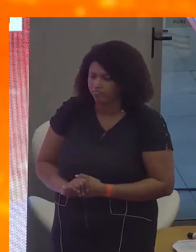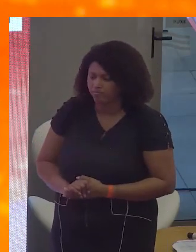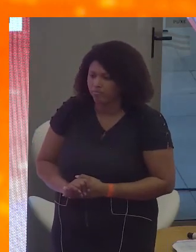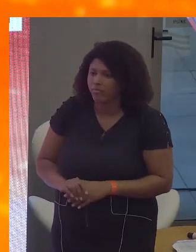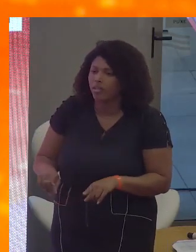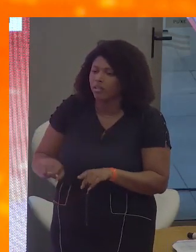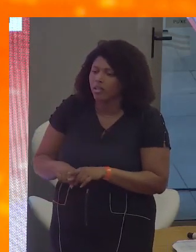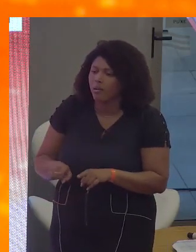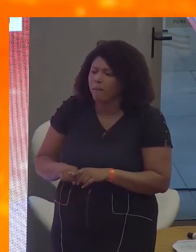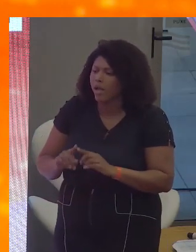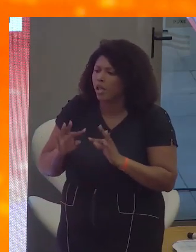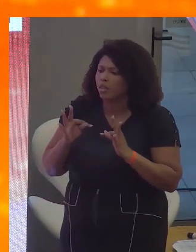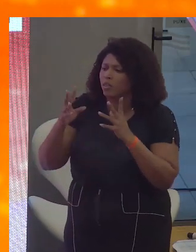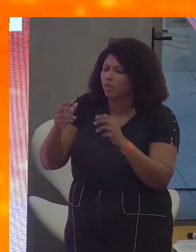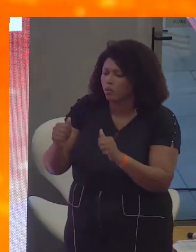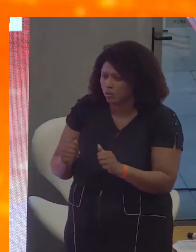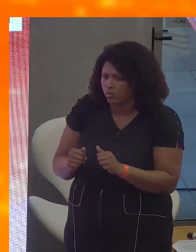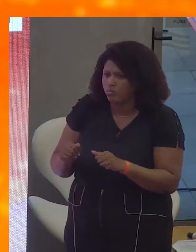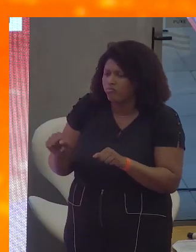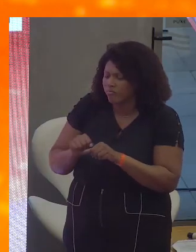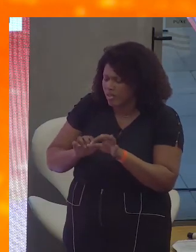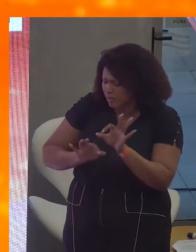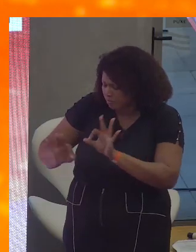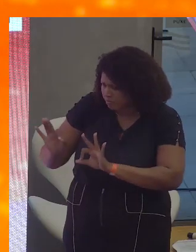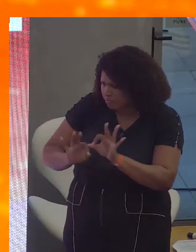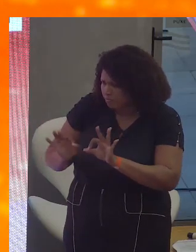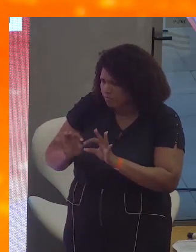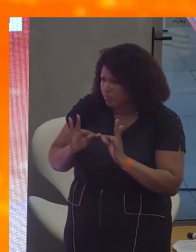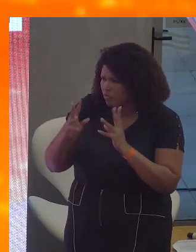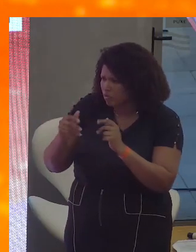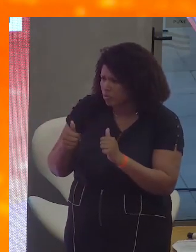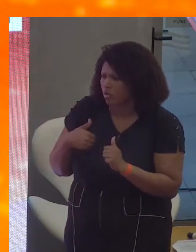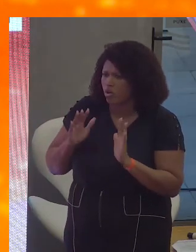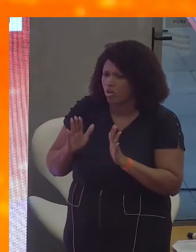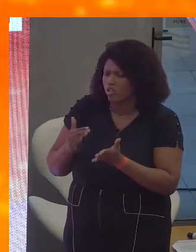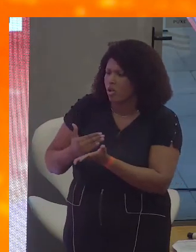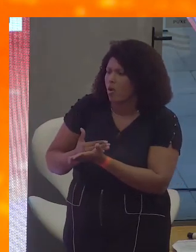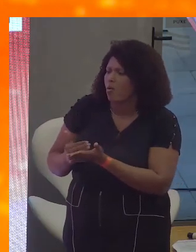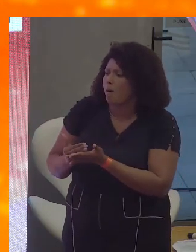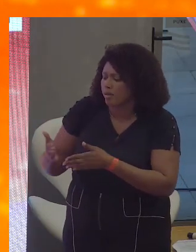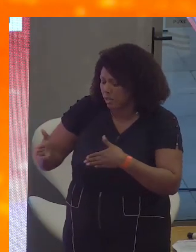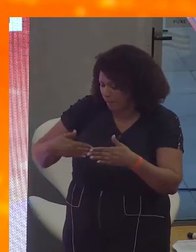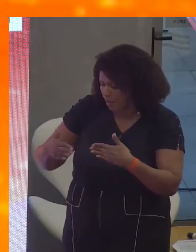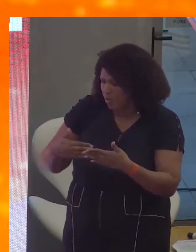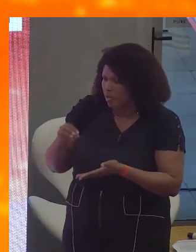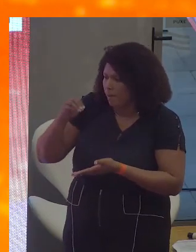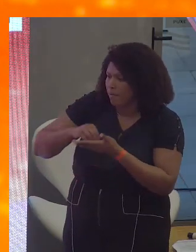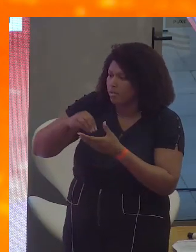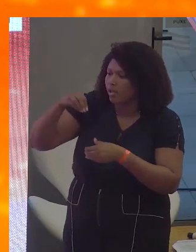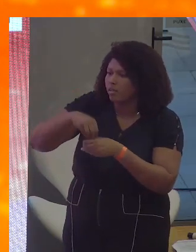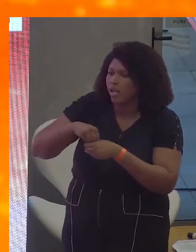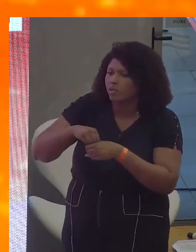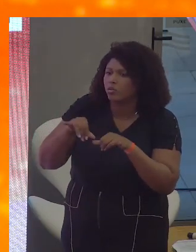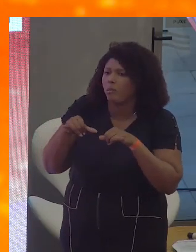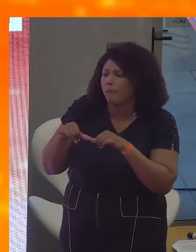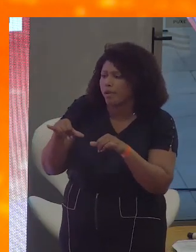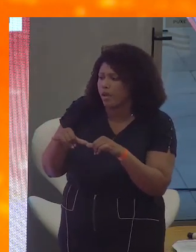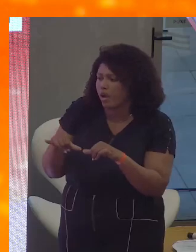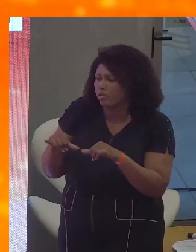recepção do e-mail é automática, eu já posso começar a produzir e colocar no mercado para vender, desde que eu tenha autorização de